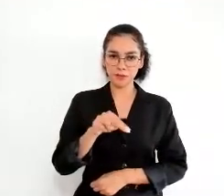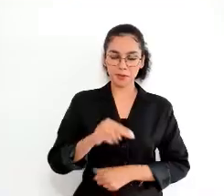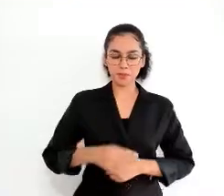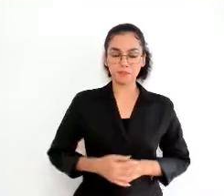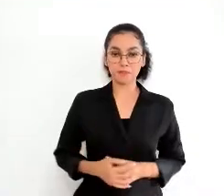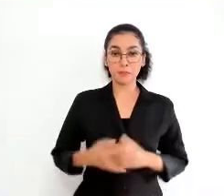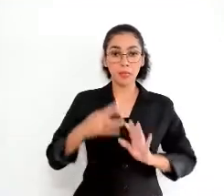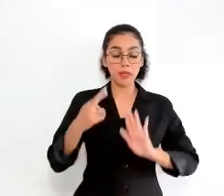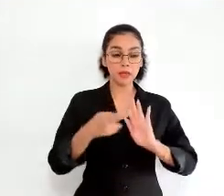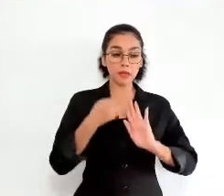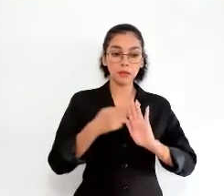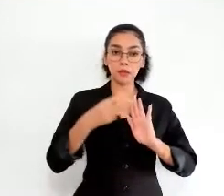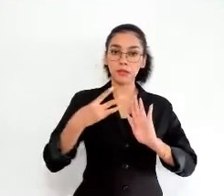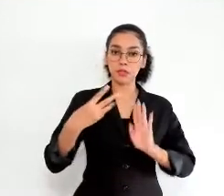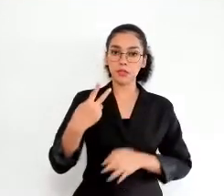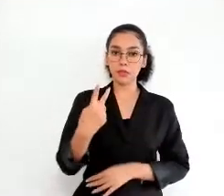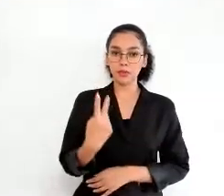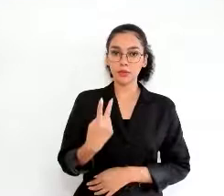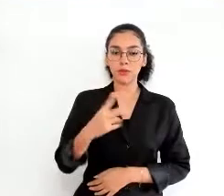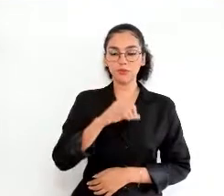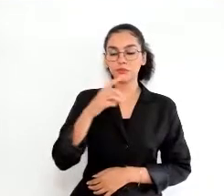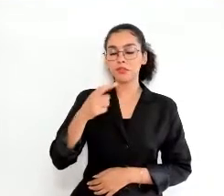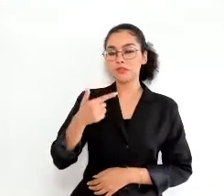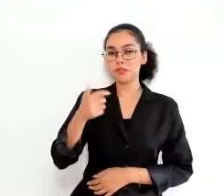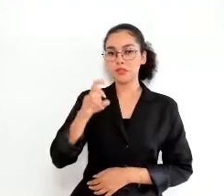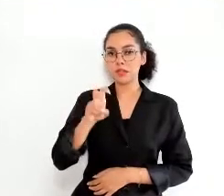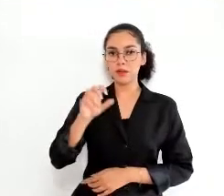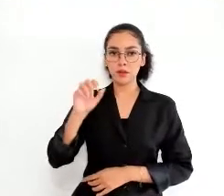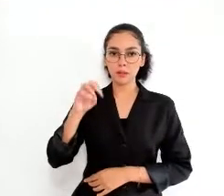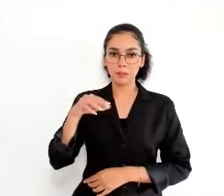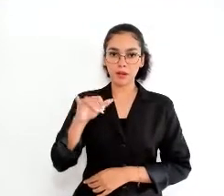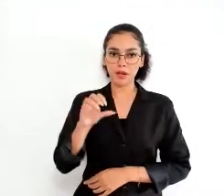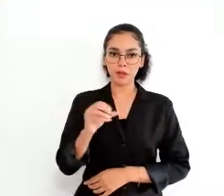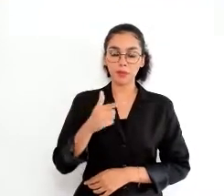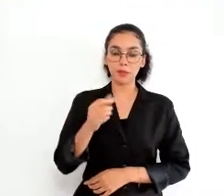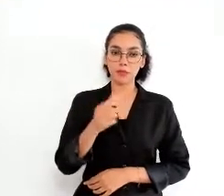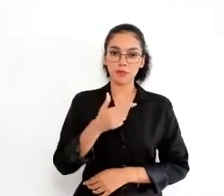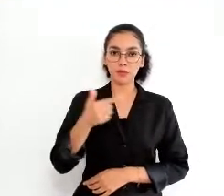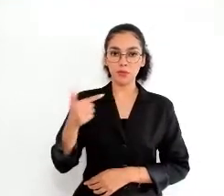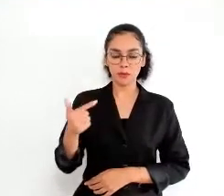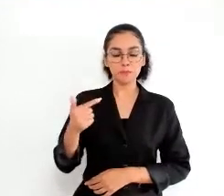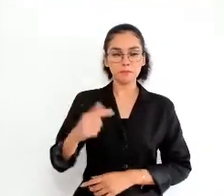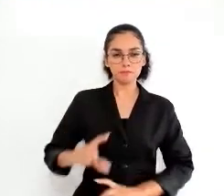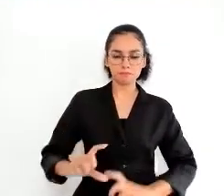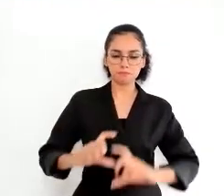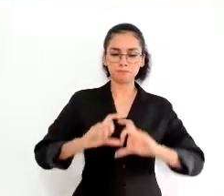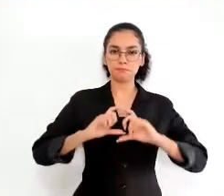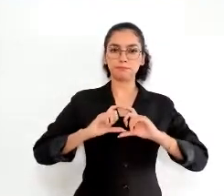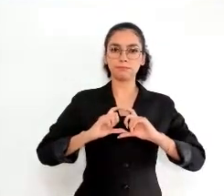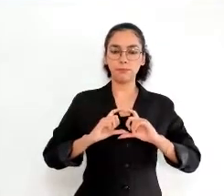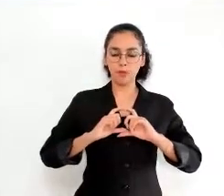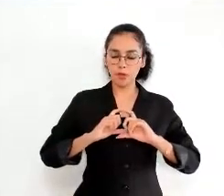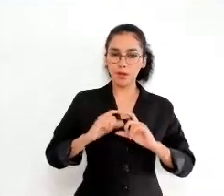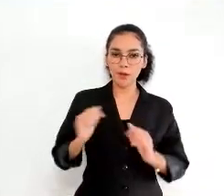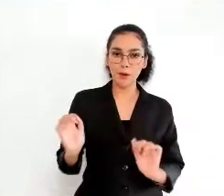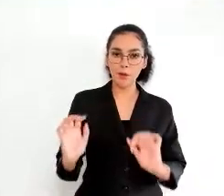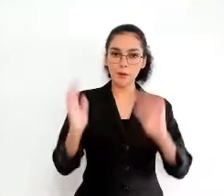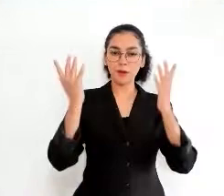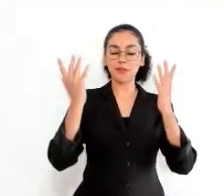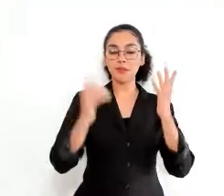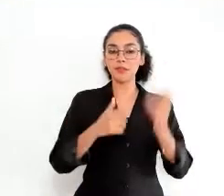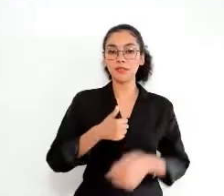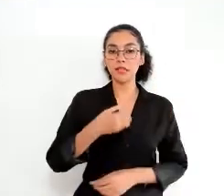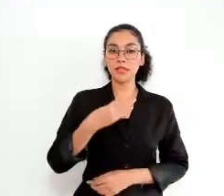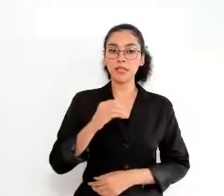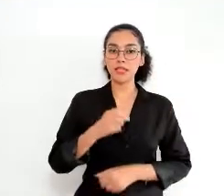de maio de 2022 institui a medalha comemorativa dos 130 anos do Tribunal